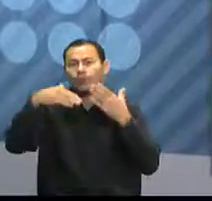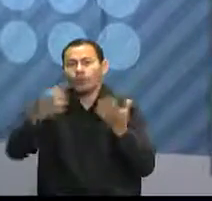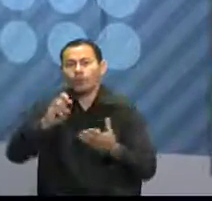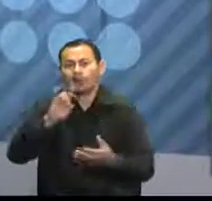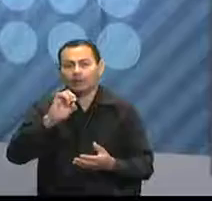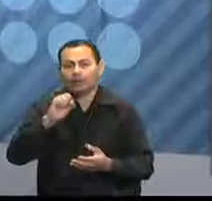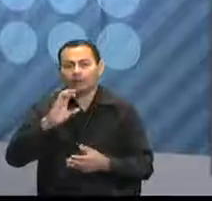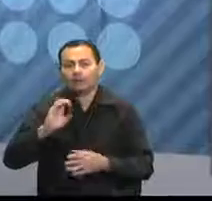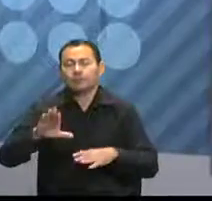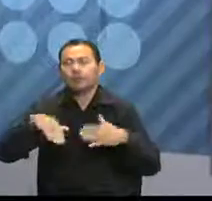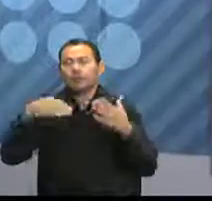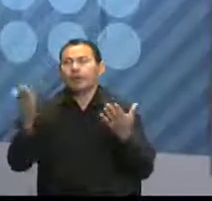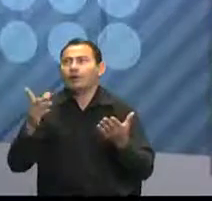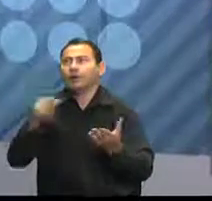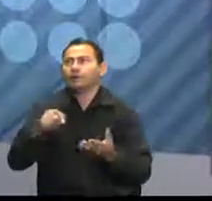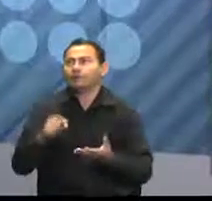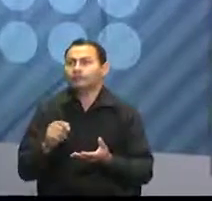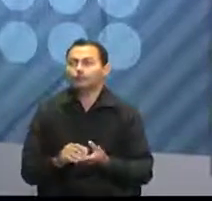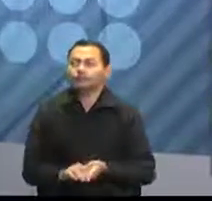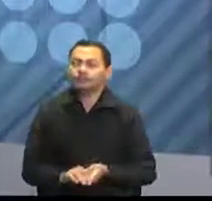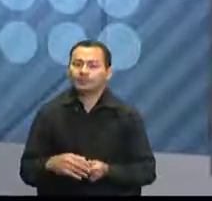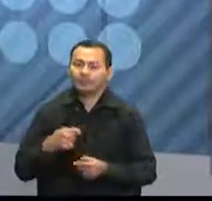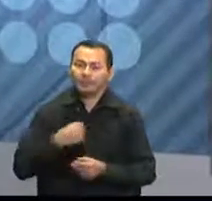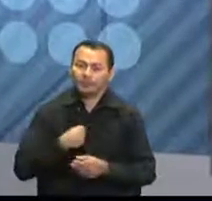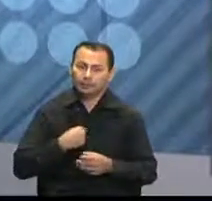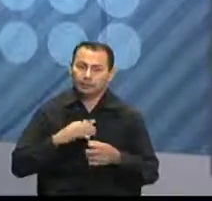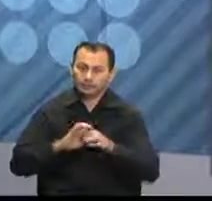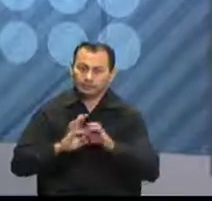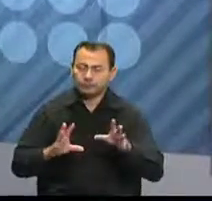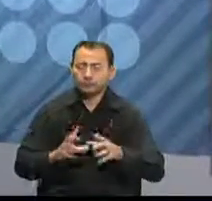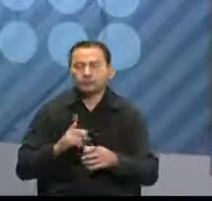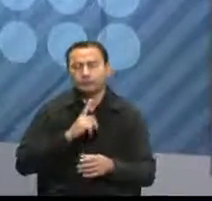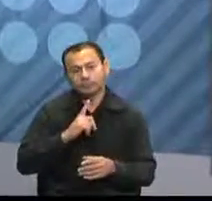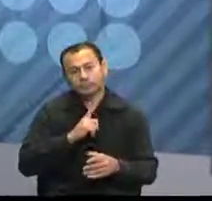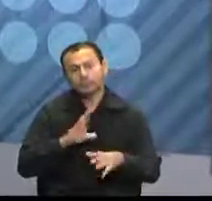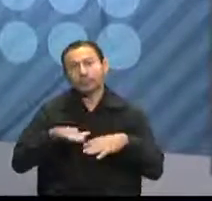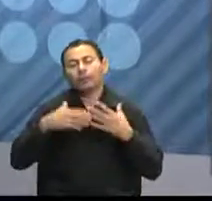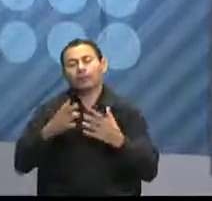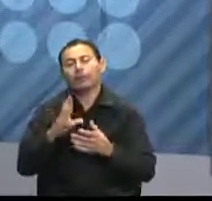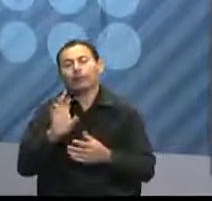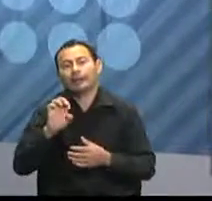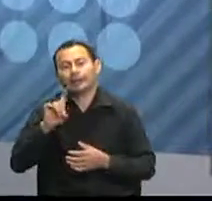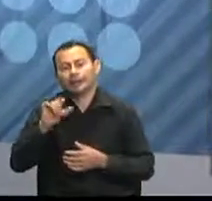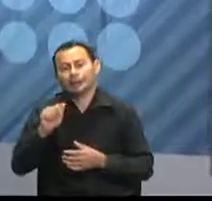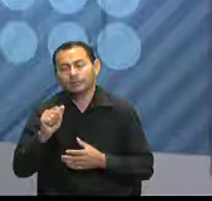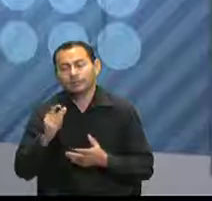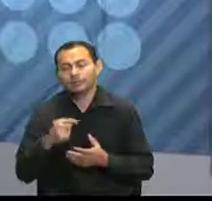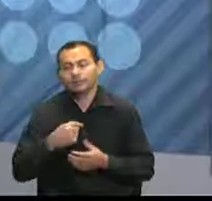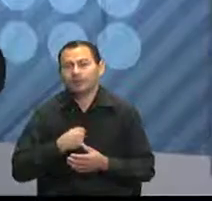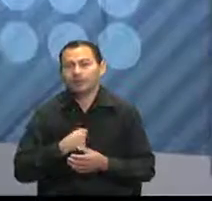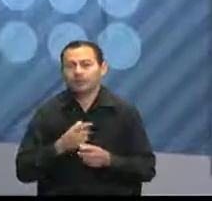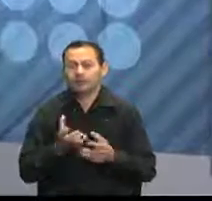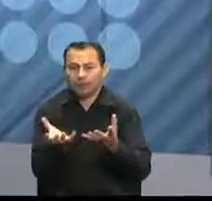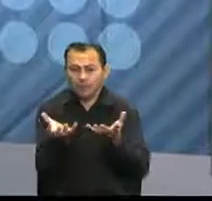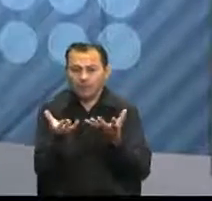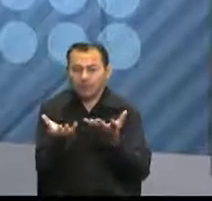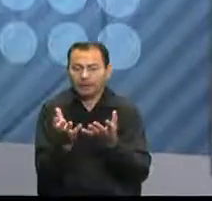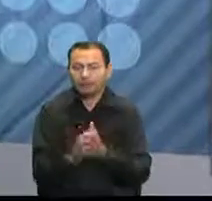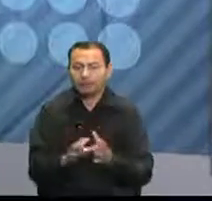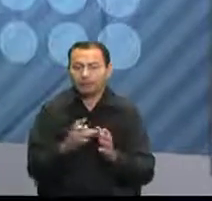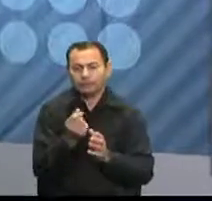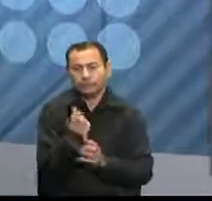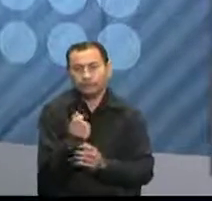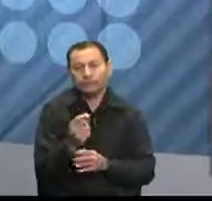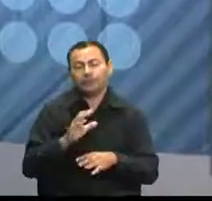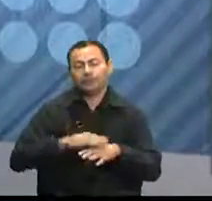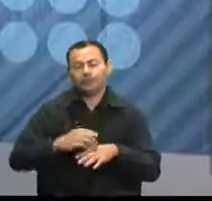quais são os riscos que eu estou disposto a correr com a rentabilidade que o almejo com aquele capital